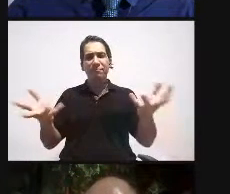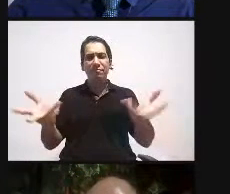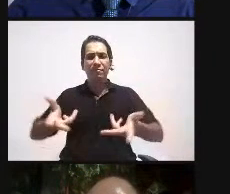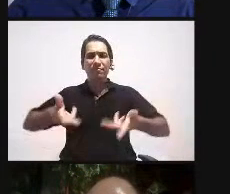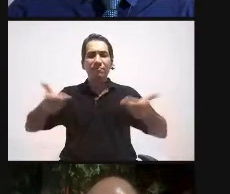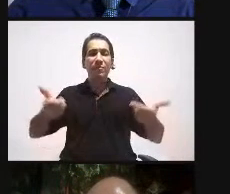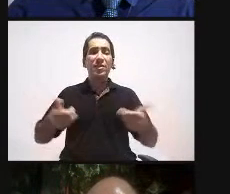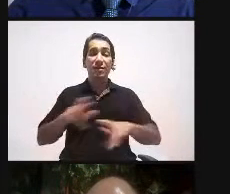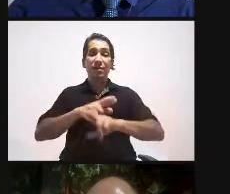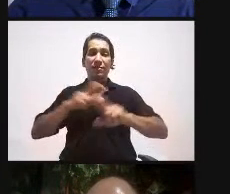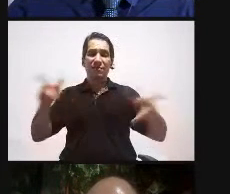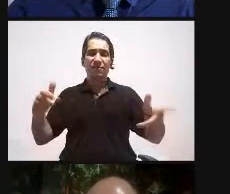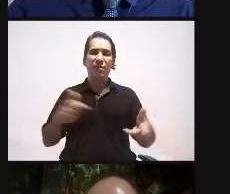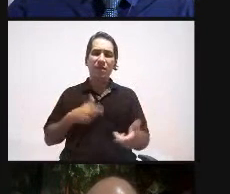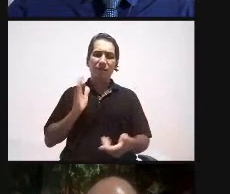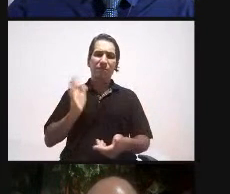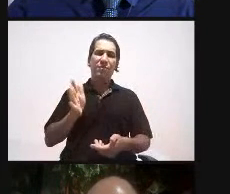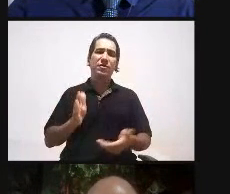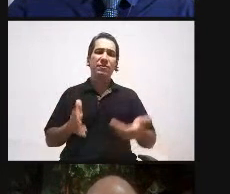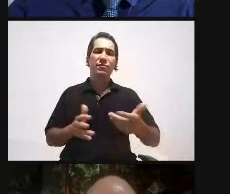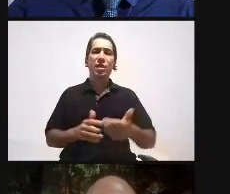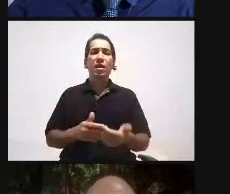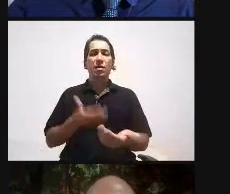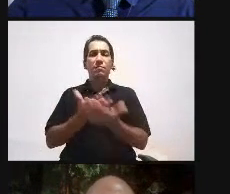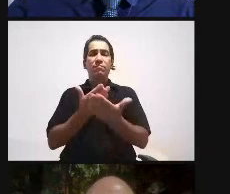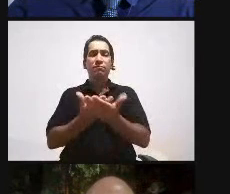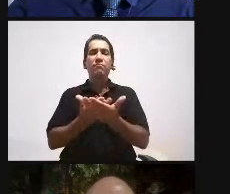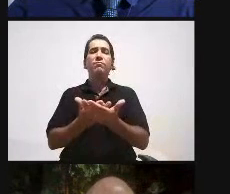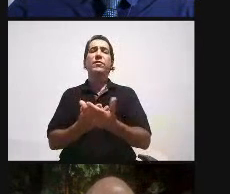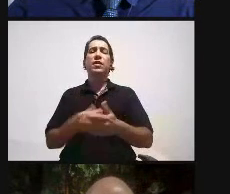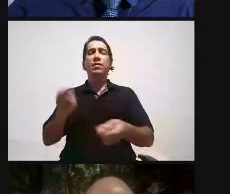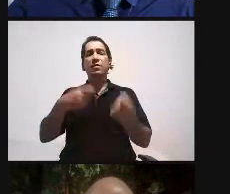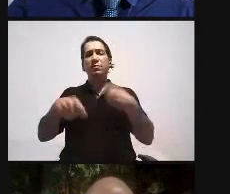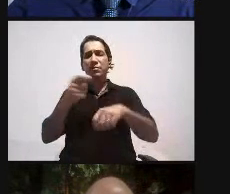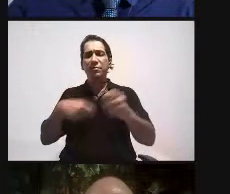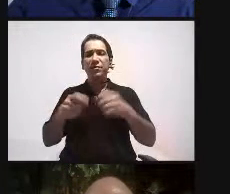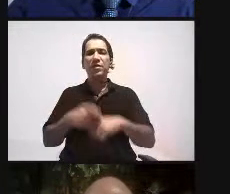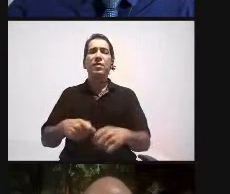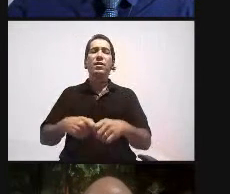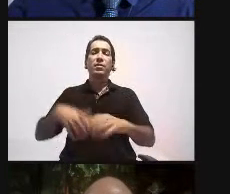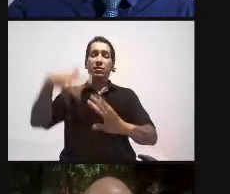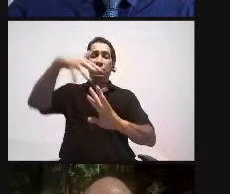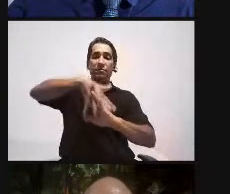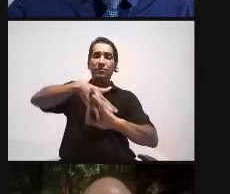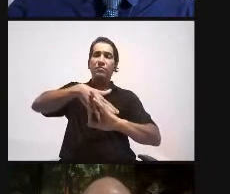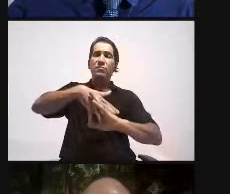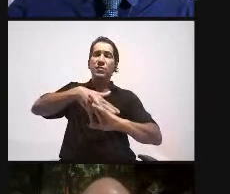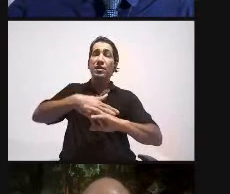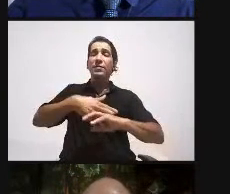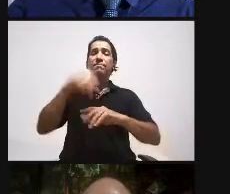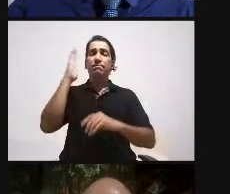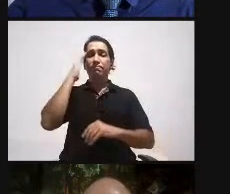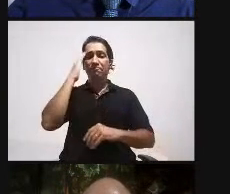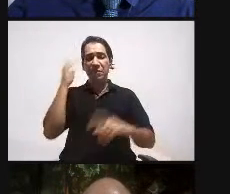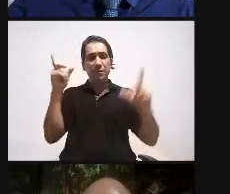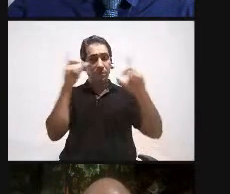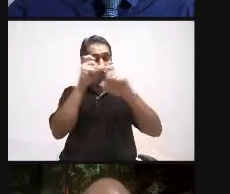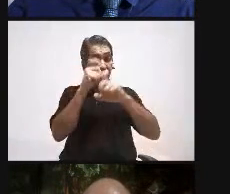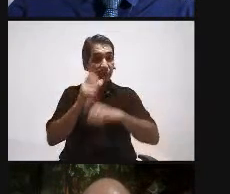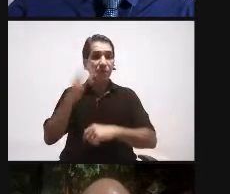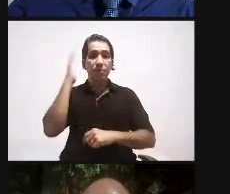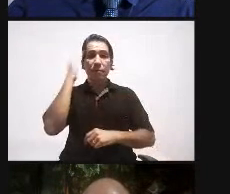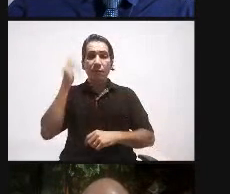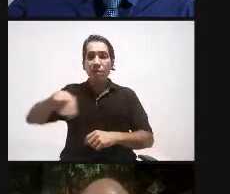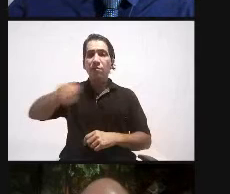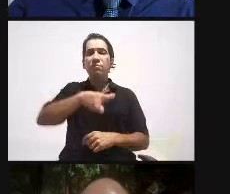de administração da UFMS, eu sei como é, sei o quão difícil, sei que vocês estão estudando muito. Então, essa fala para os estudantes